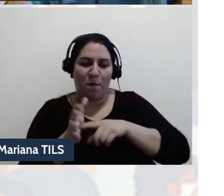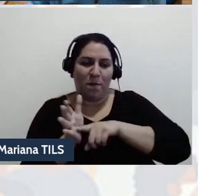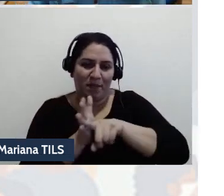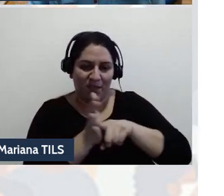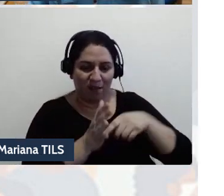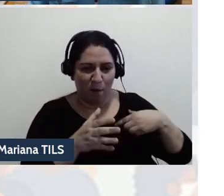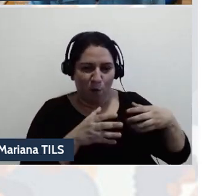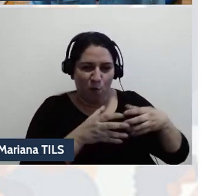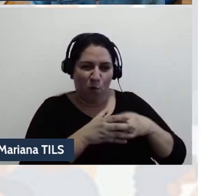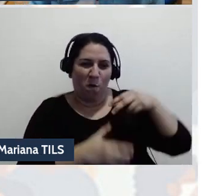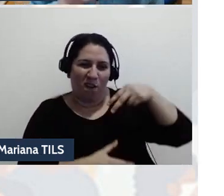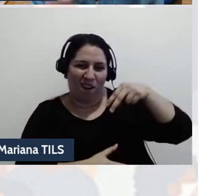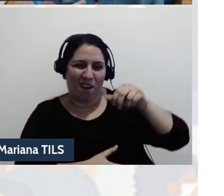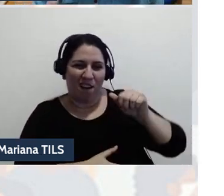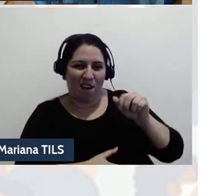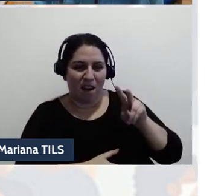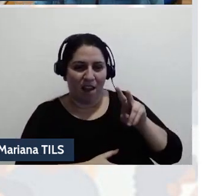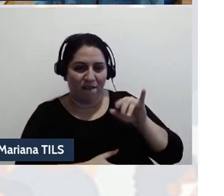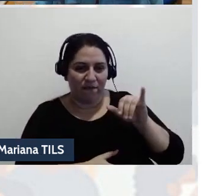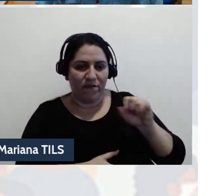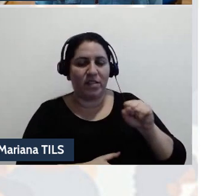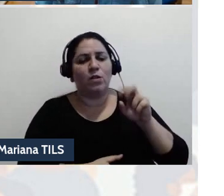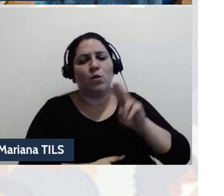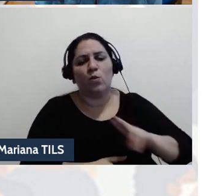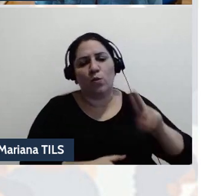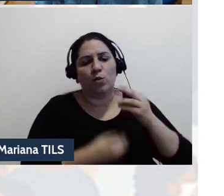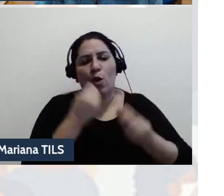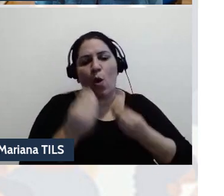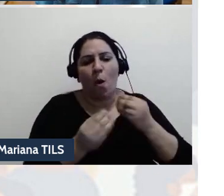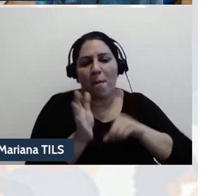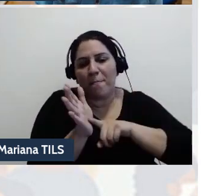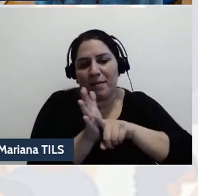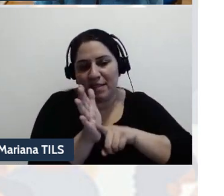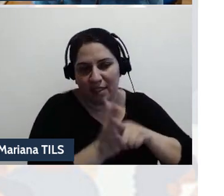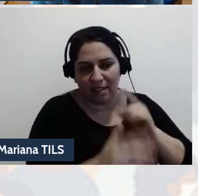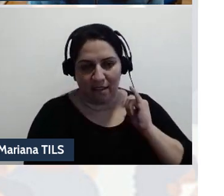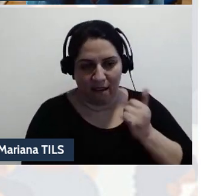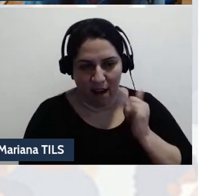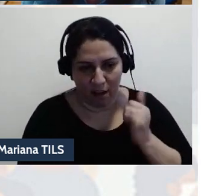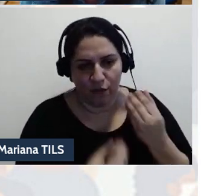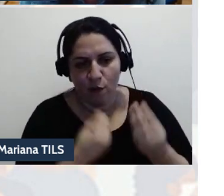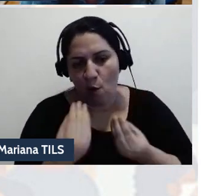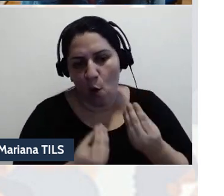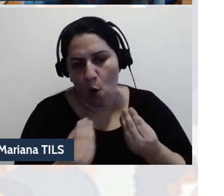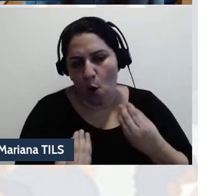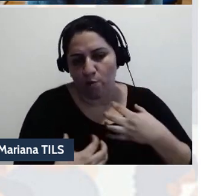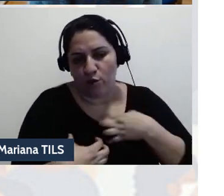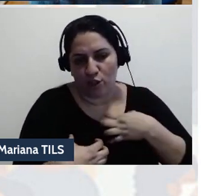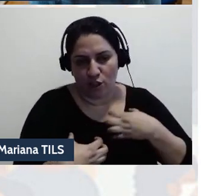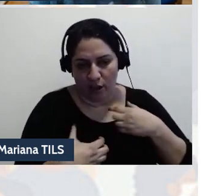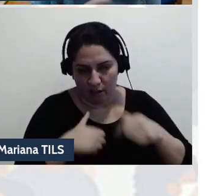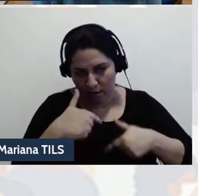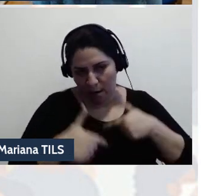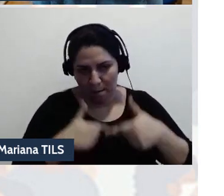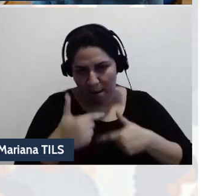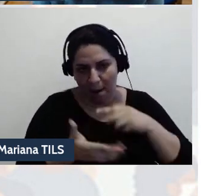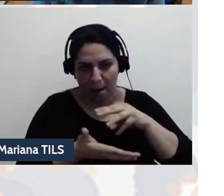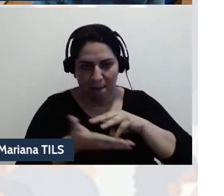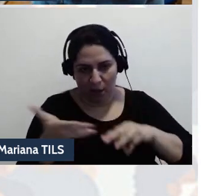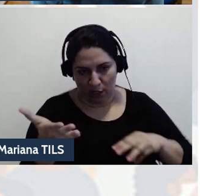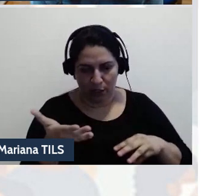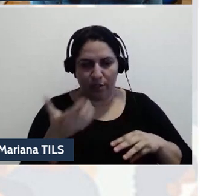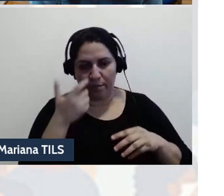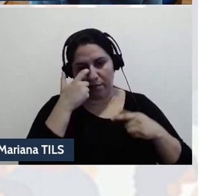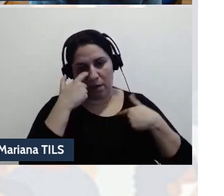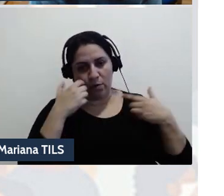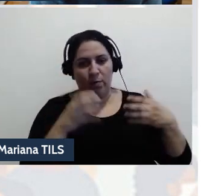em particular, tem compreendido a pesquisa com narrativa. Né? Então, o NAVES foi, durante muitos anos,